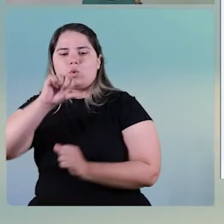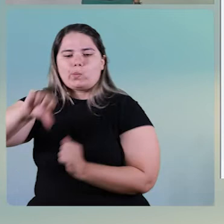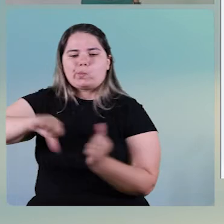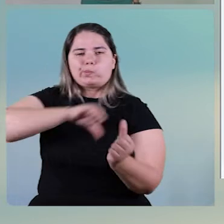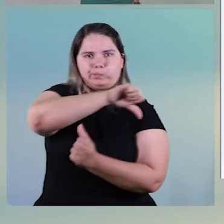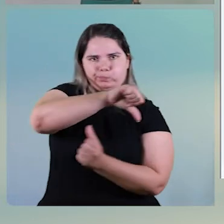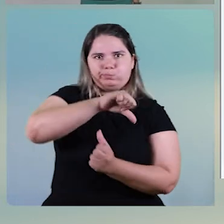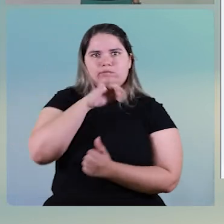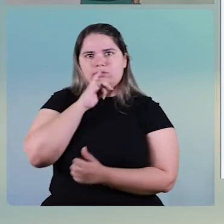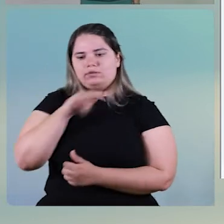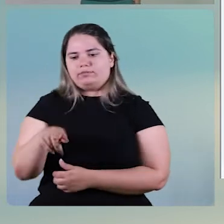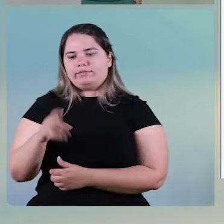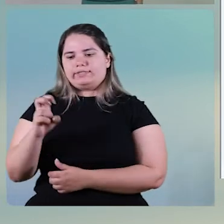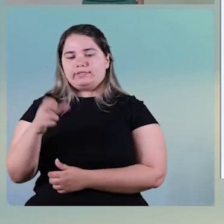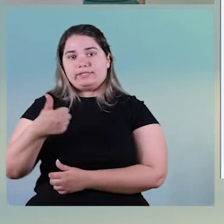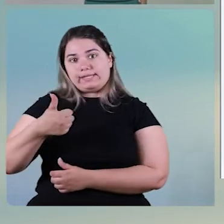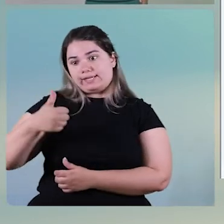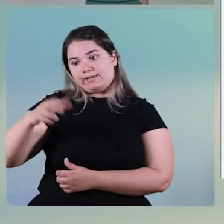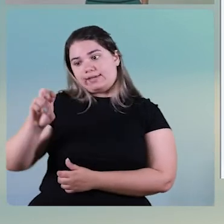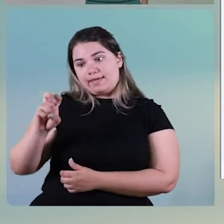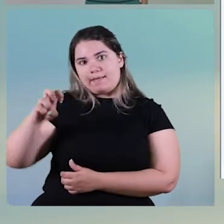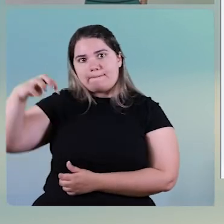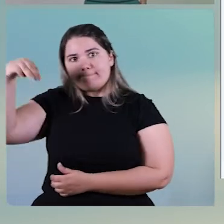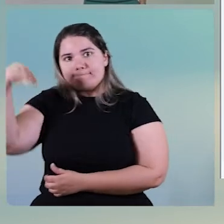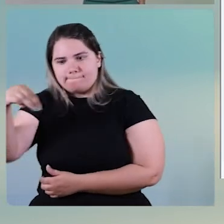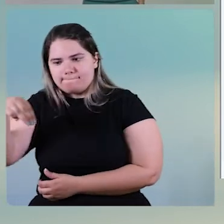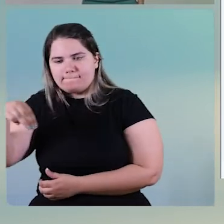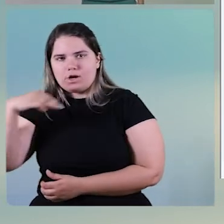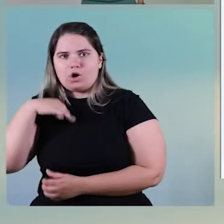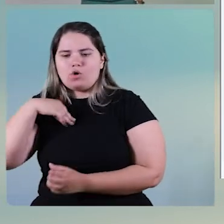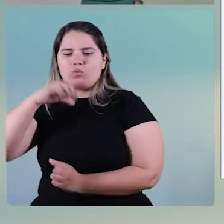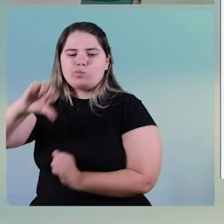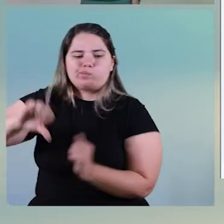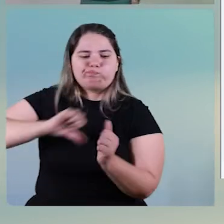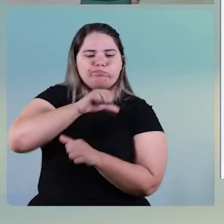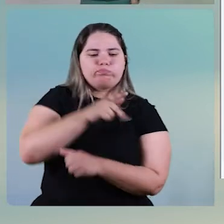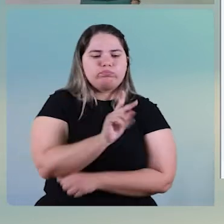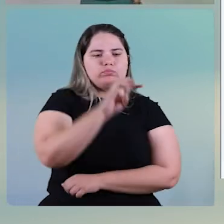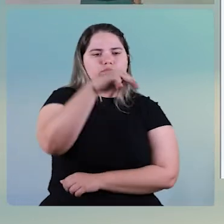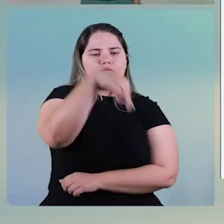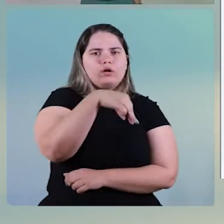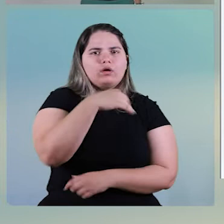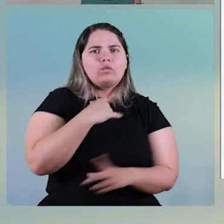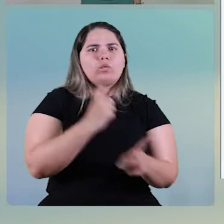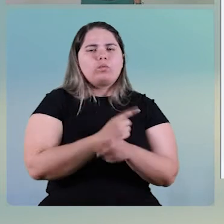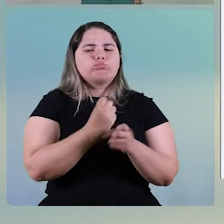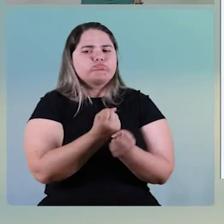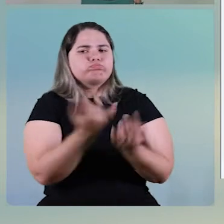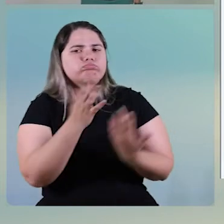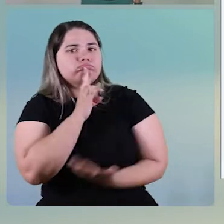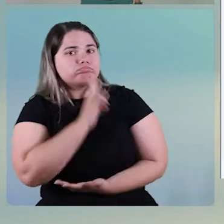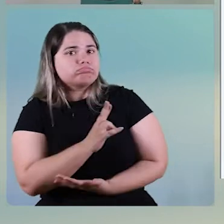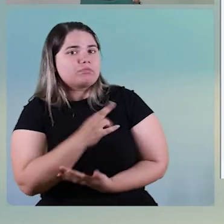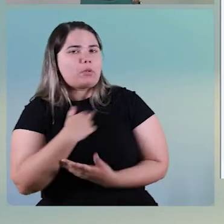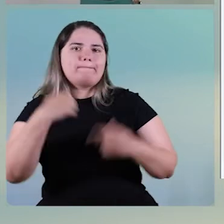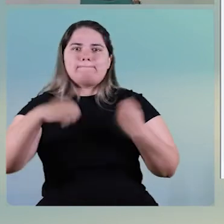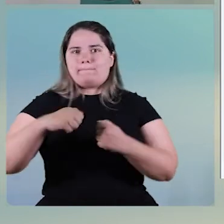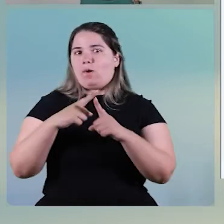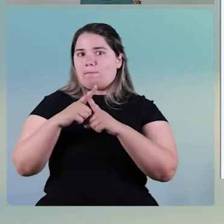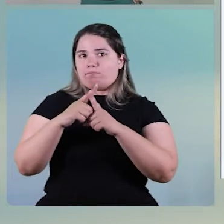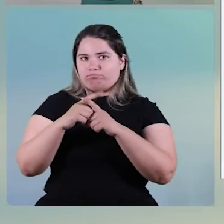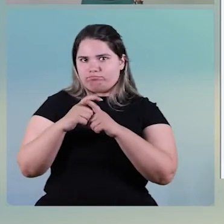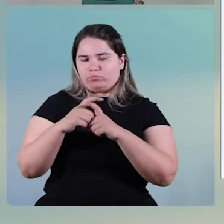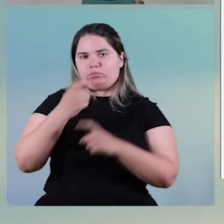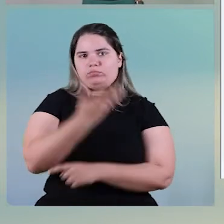segundo, são quantos quilômetros por hora? Basta que você multiplique o 15 pelo